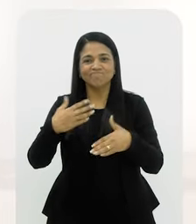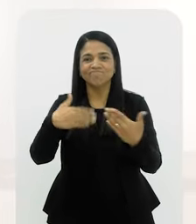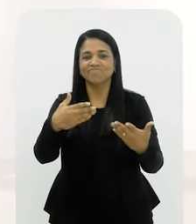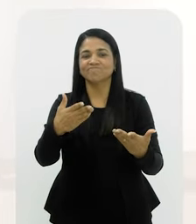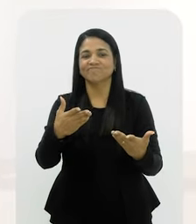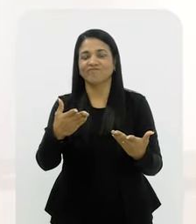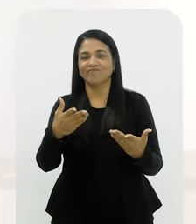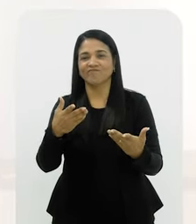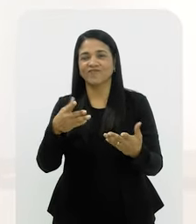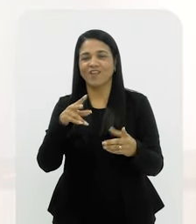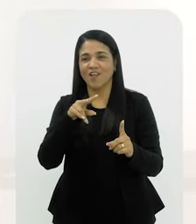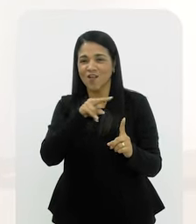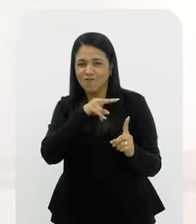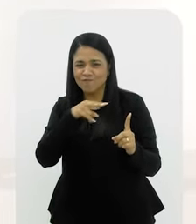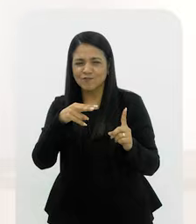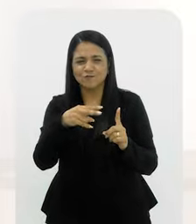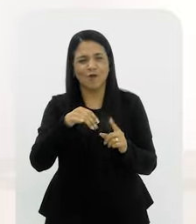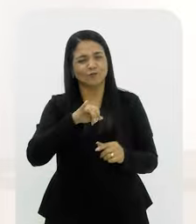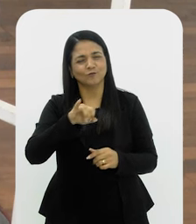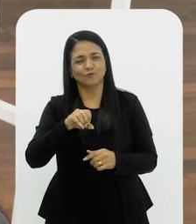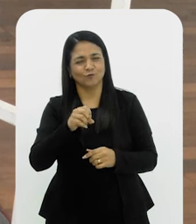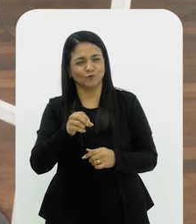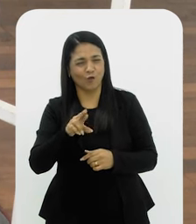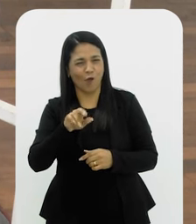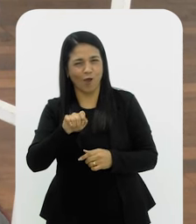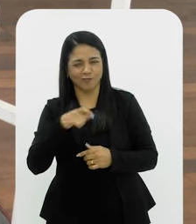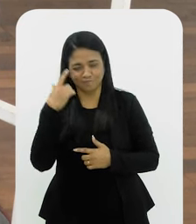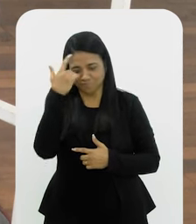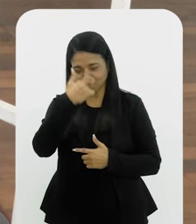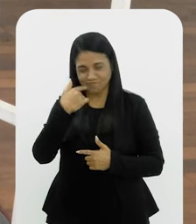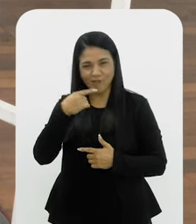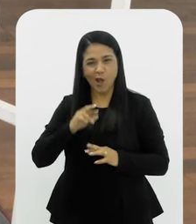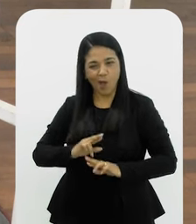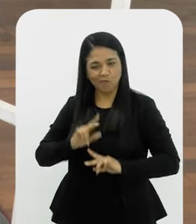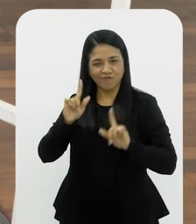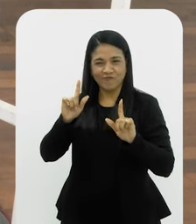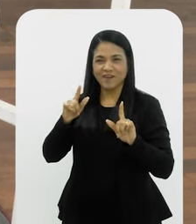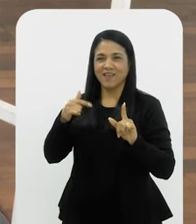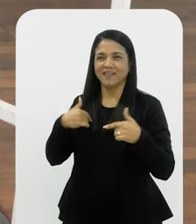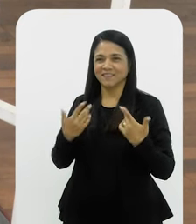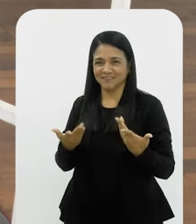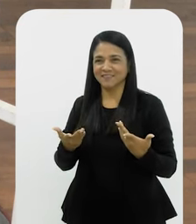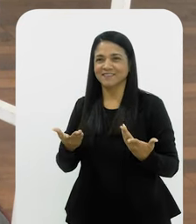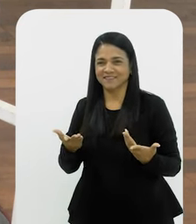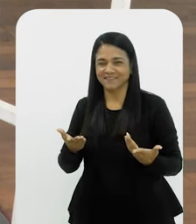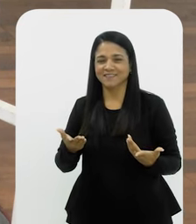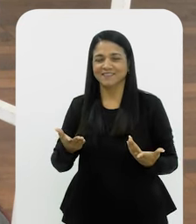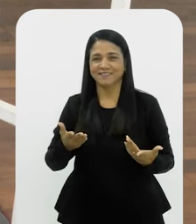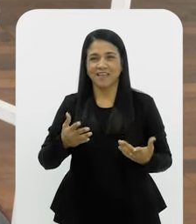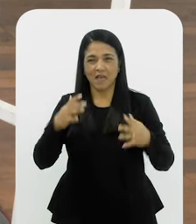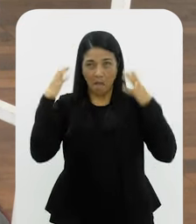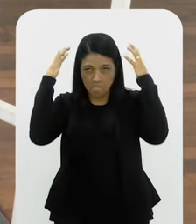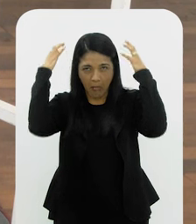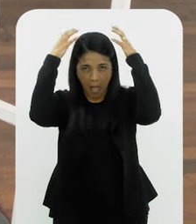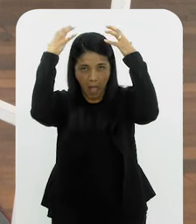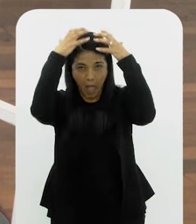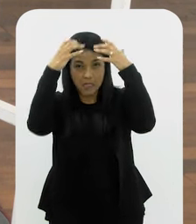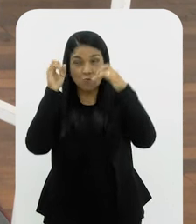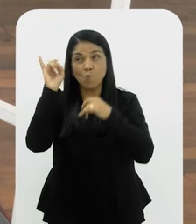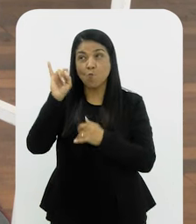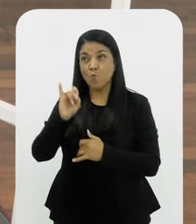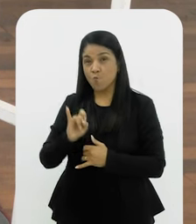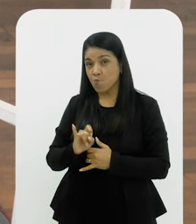Johnny Maza. Eu já soube guitarra. Também que o visual do Jorge Cardoso era outro, né? Era um belíssimo black. Black. É black.